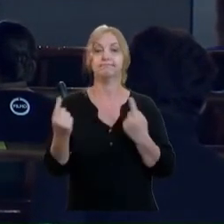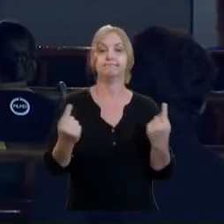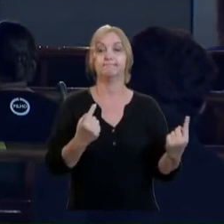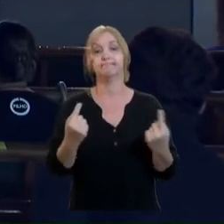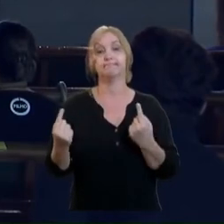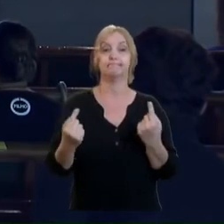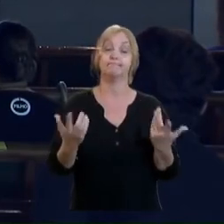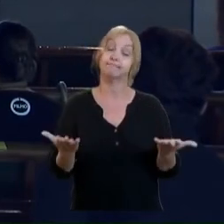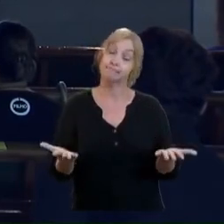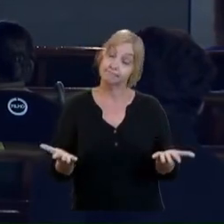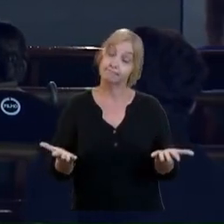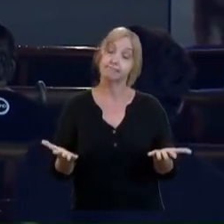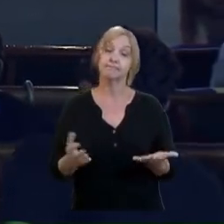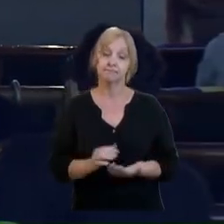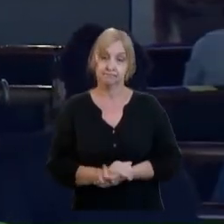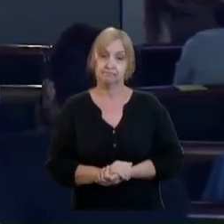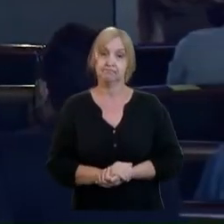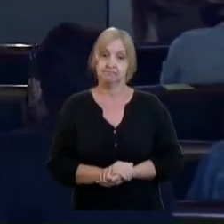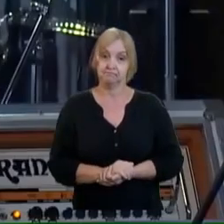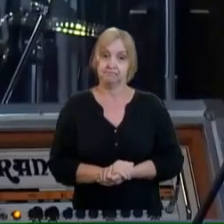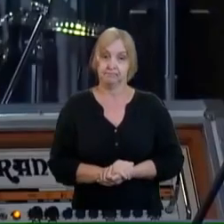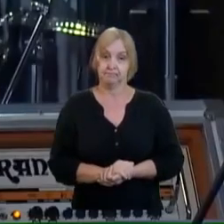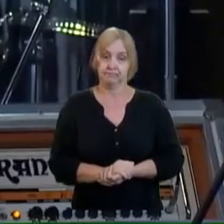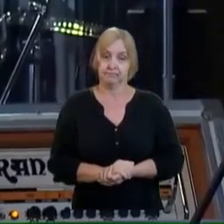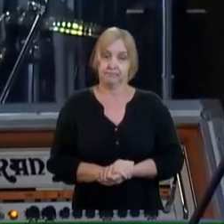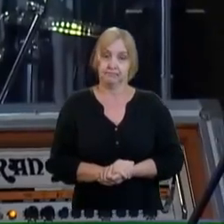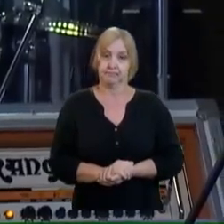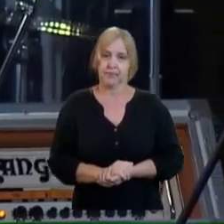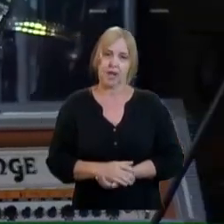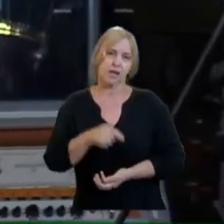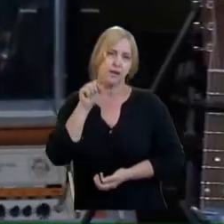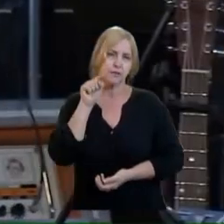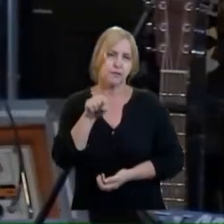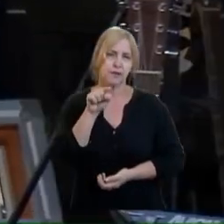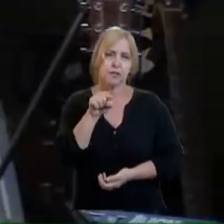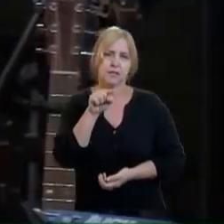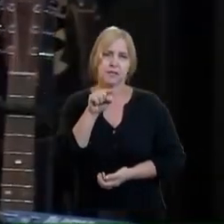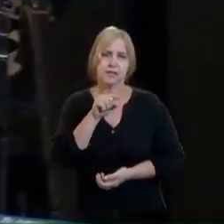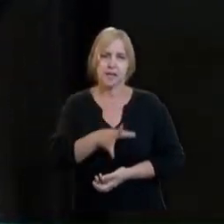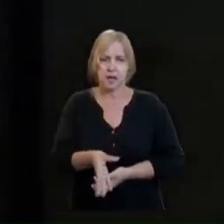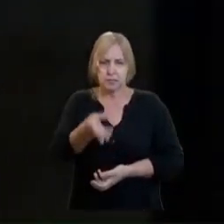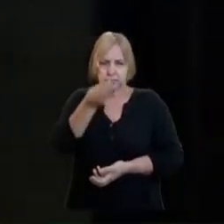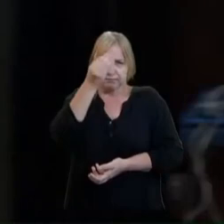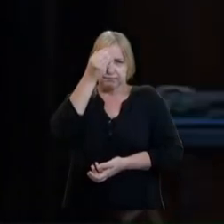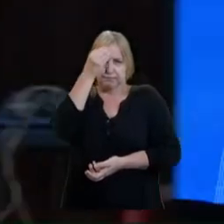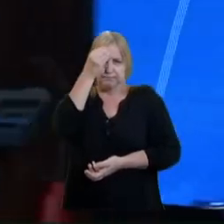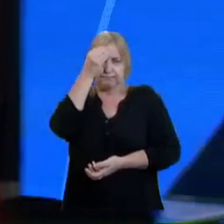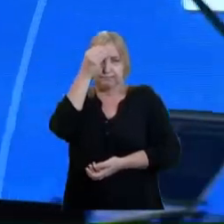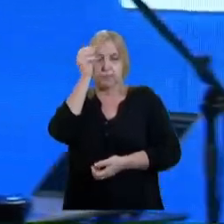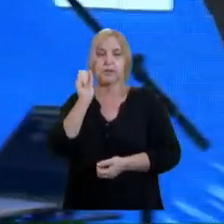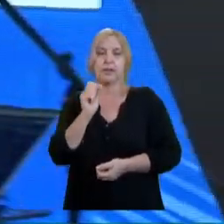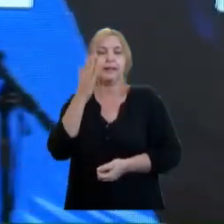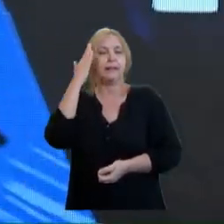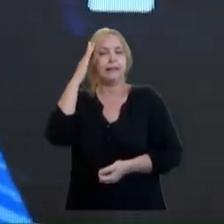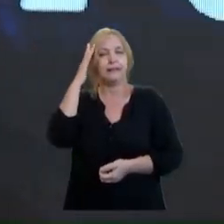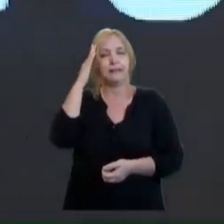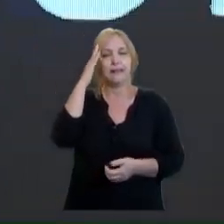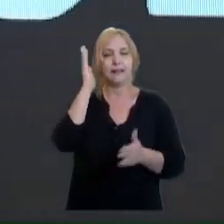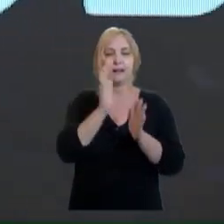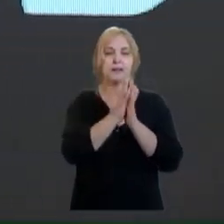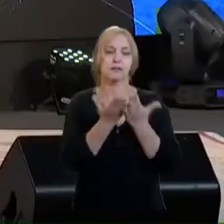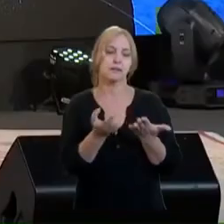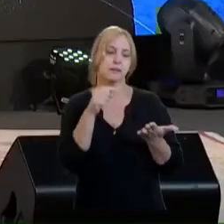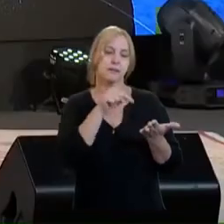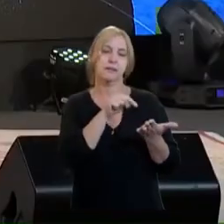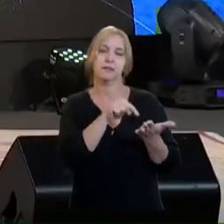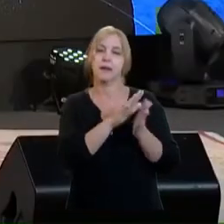Ou é tudo ou é nada. Quando você guarda no seu coração essa compreensão das